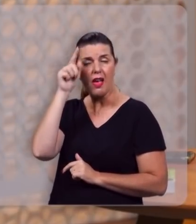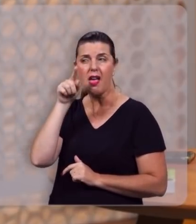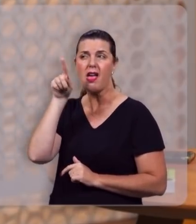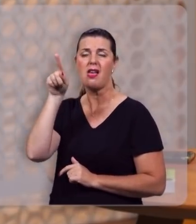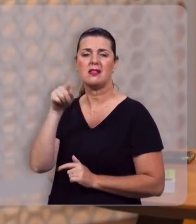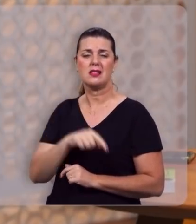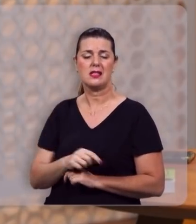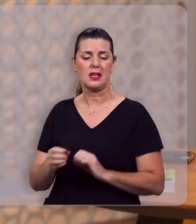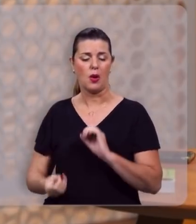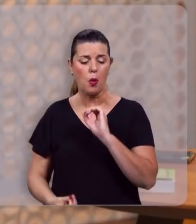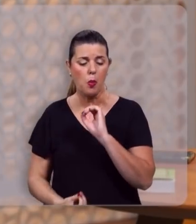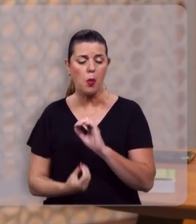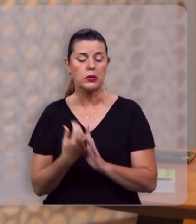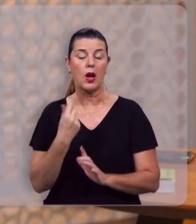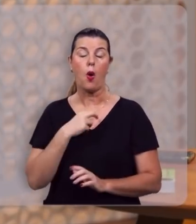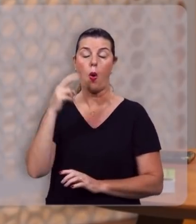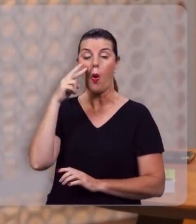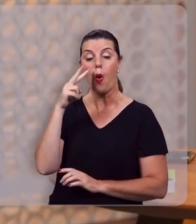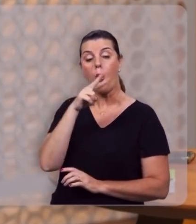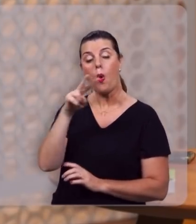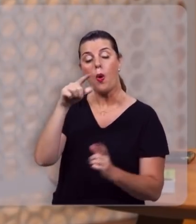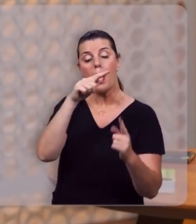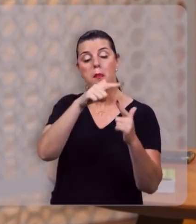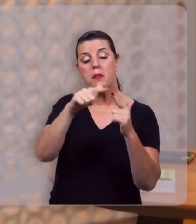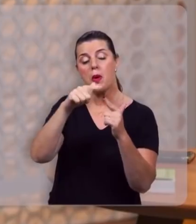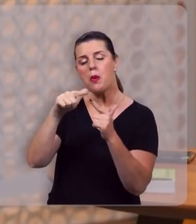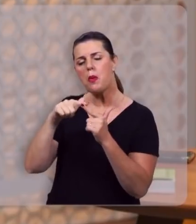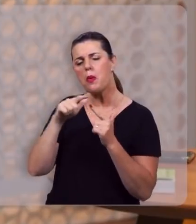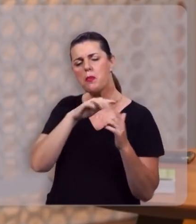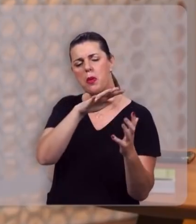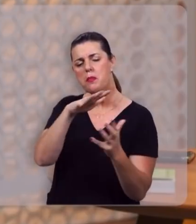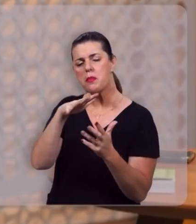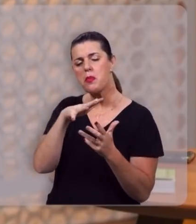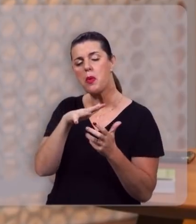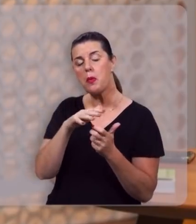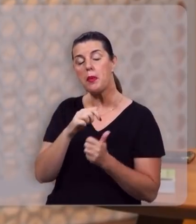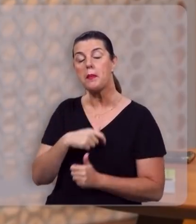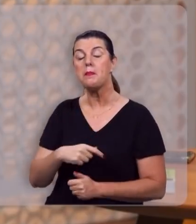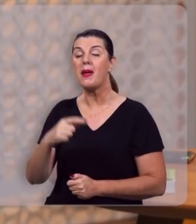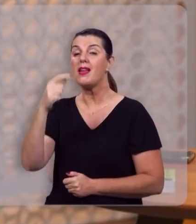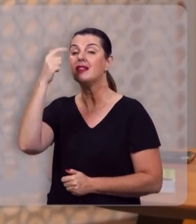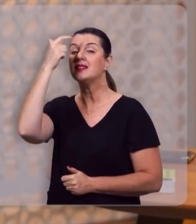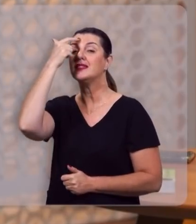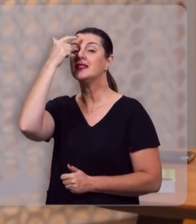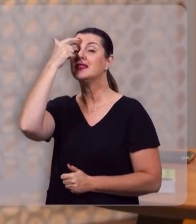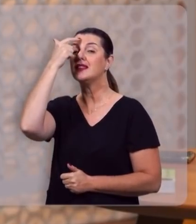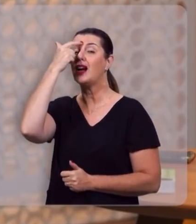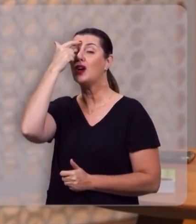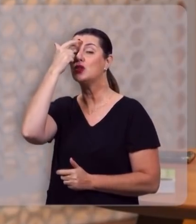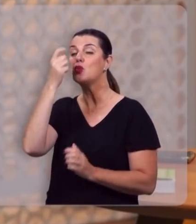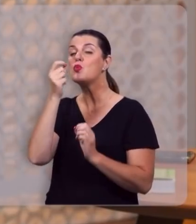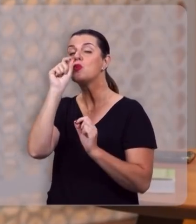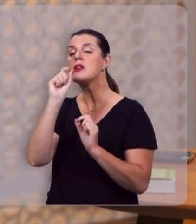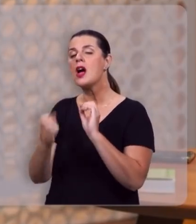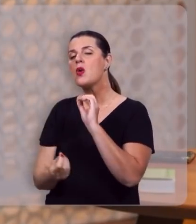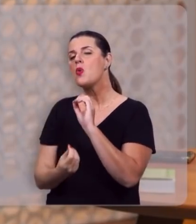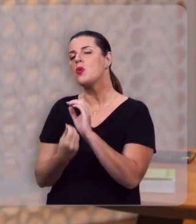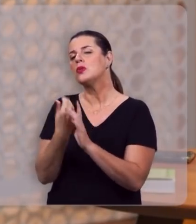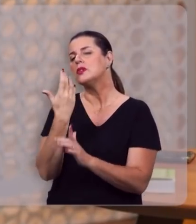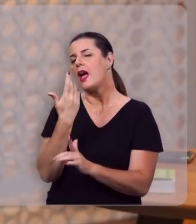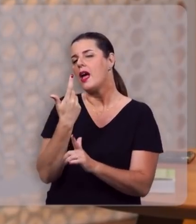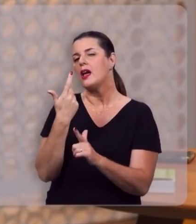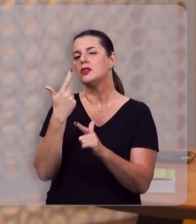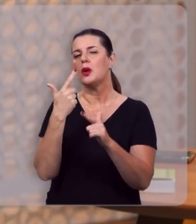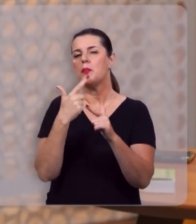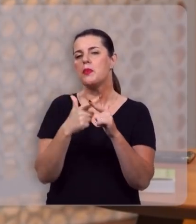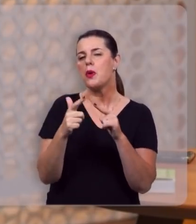essa situação, se nós olharmos para isso a partir da fonte que origina o caos, a